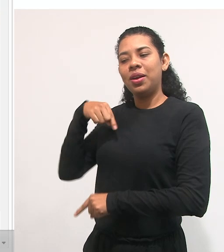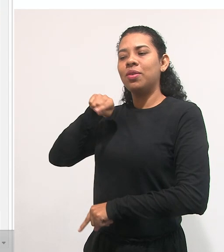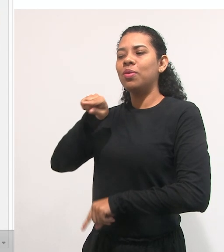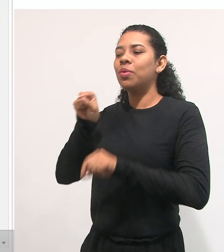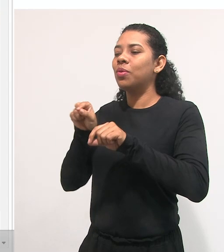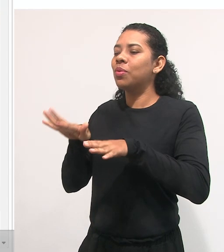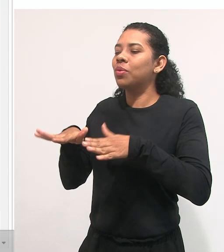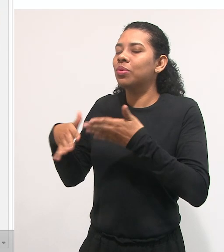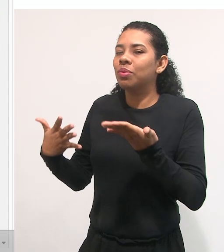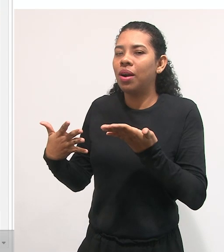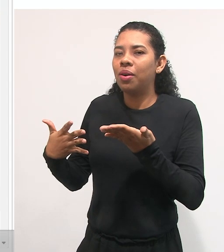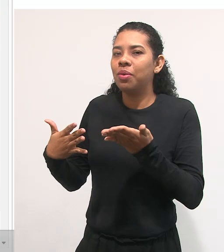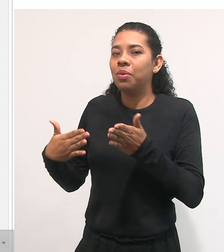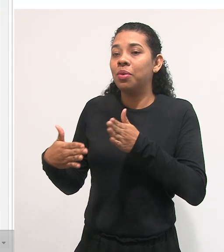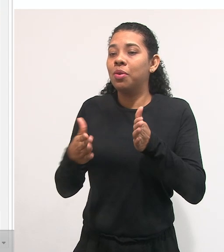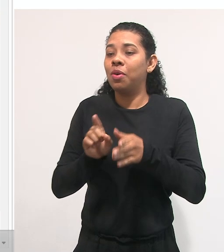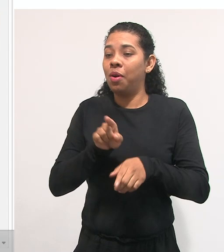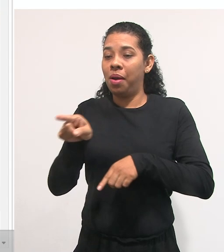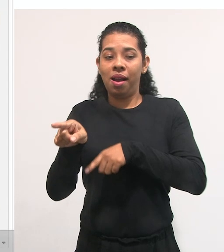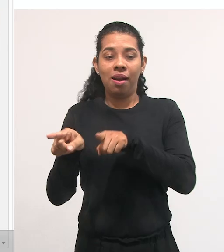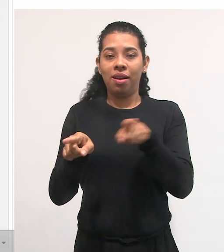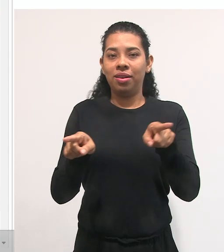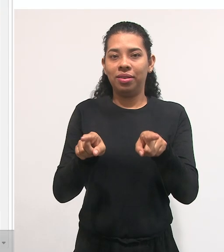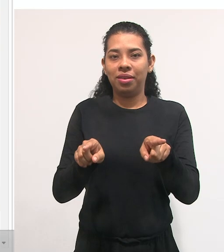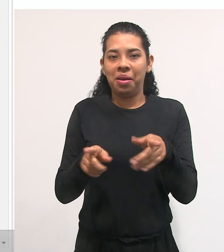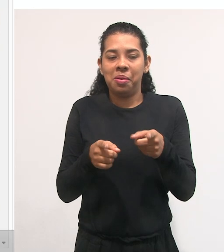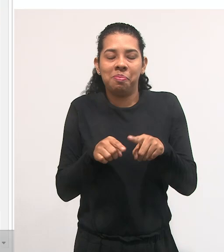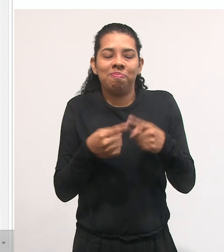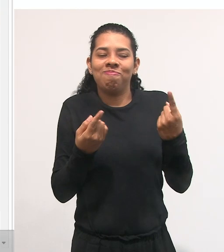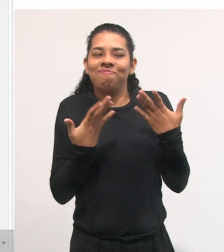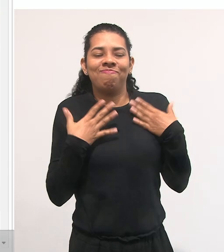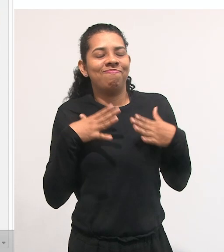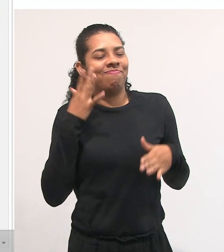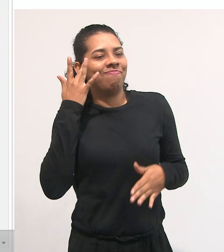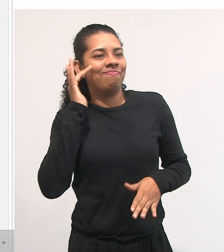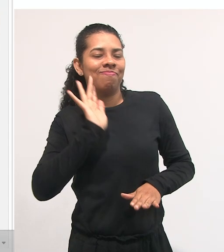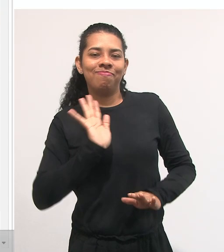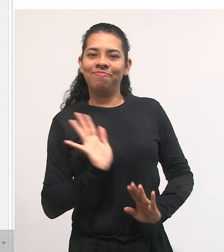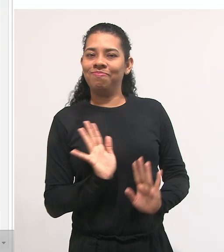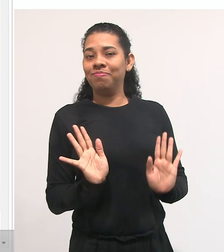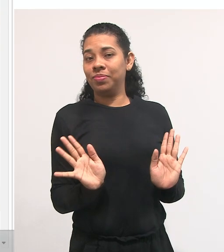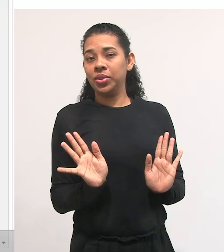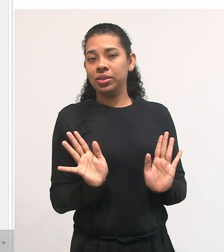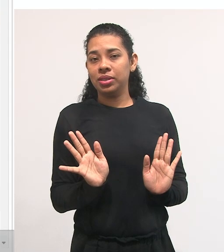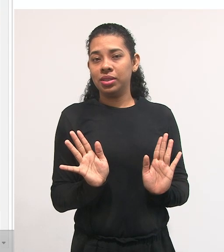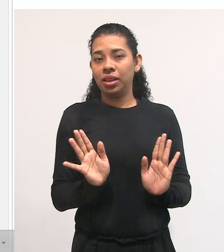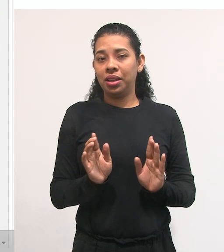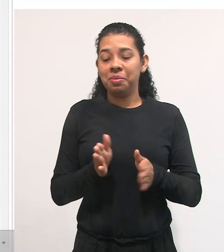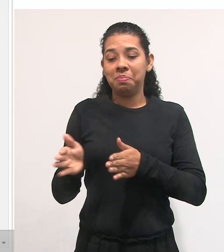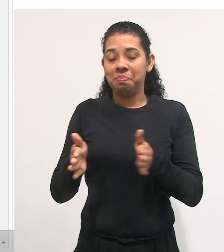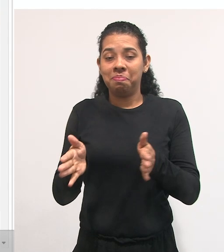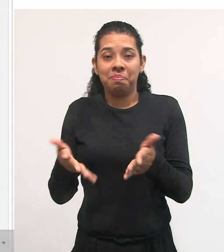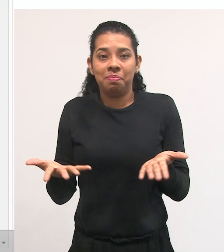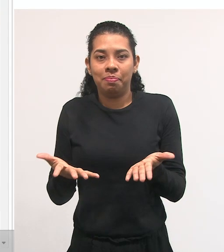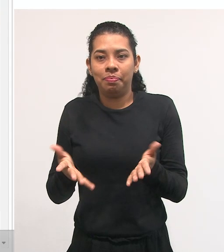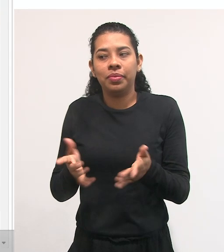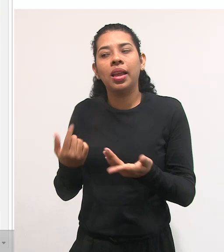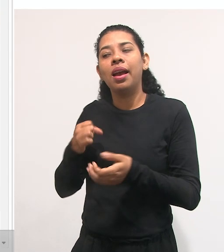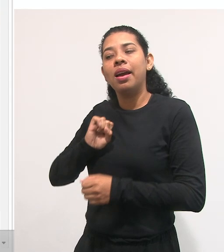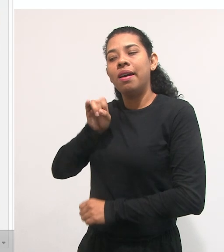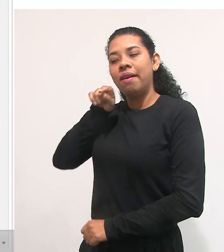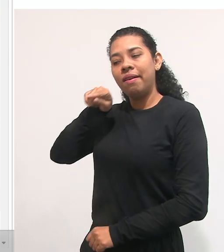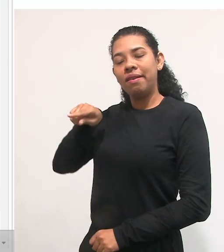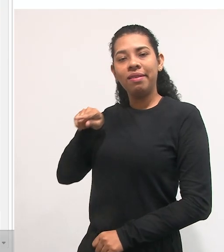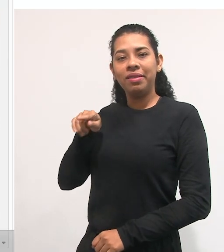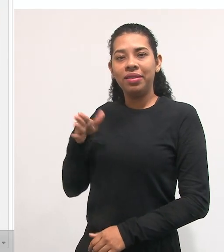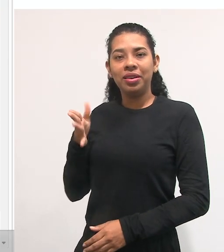para onde você quer ir disse o gato eu não sei para onde ir disse Alice se você não